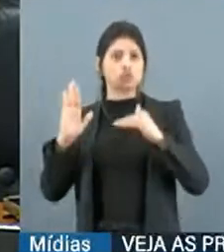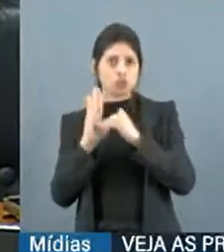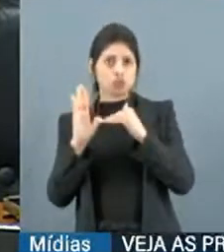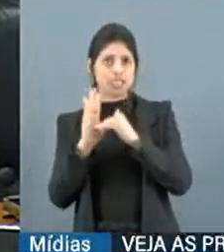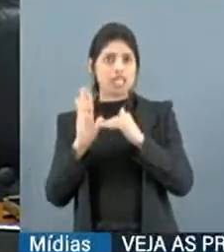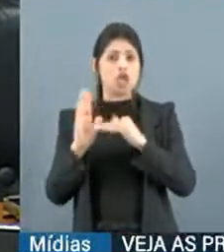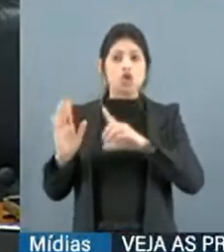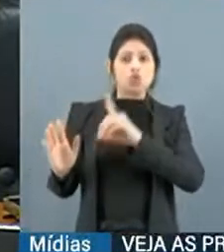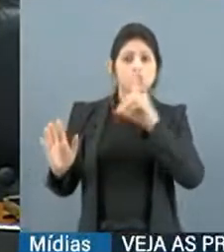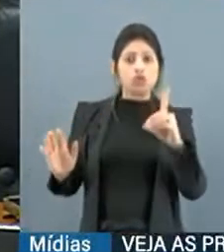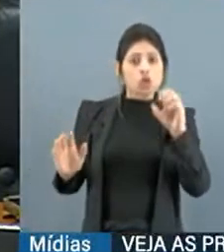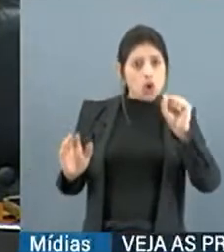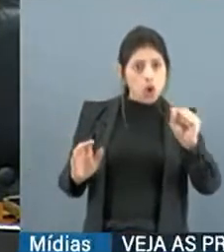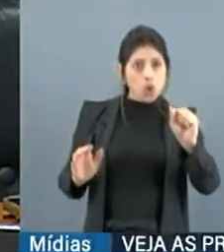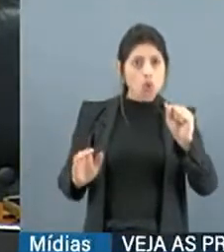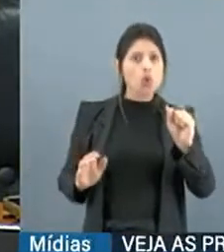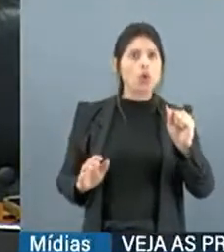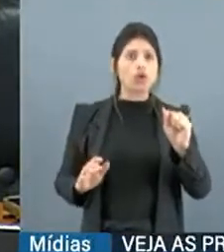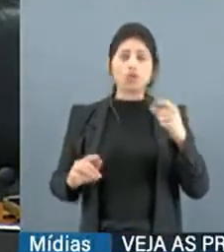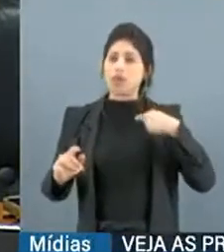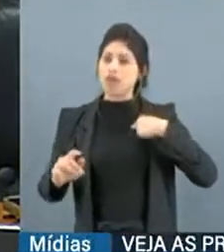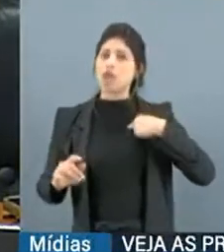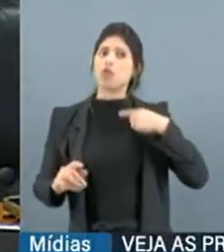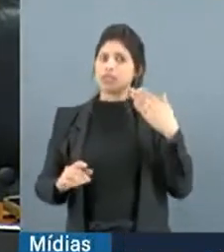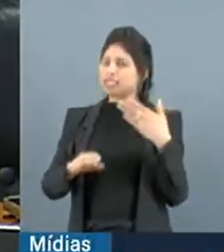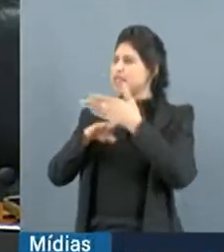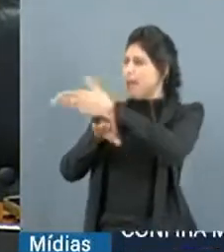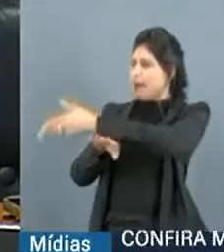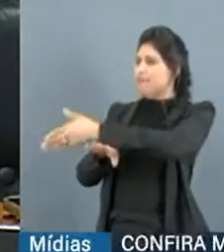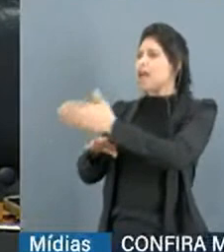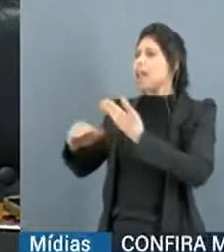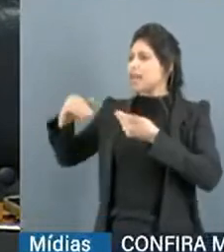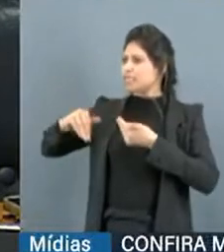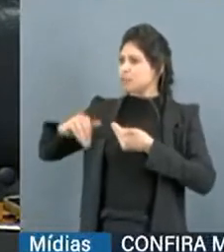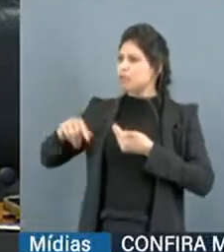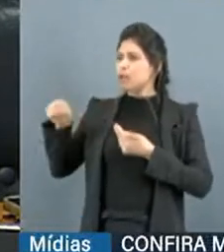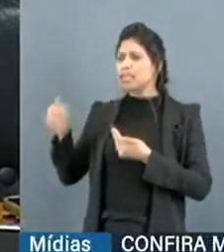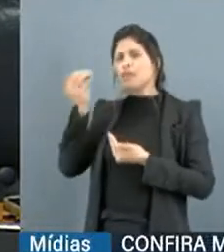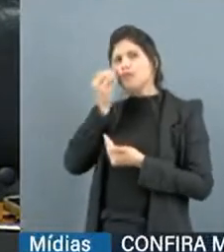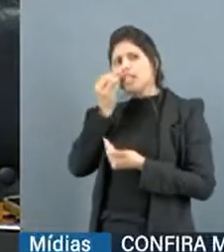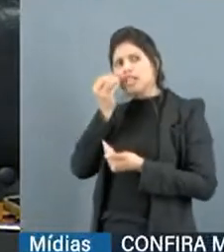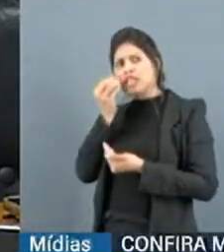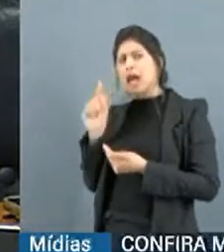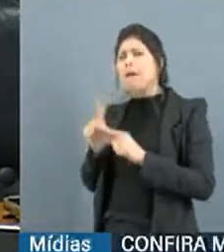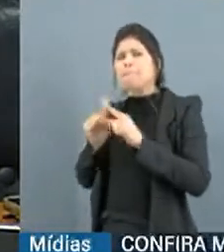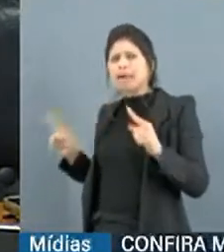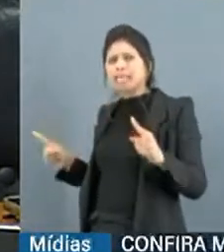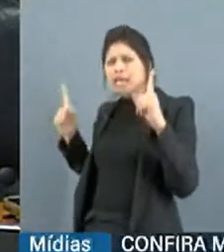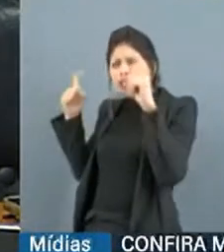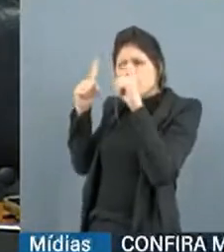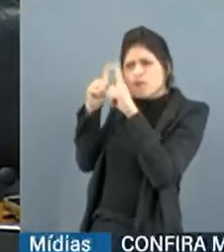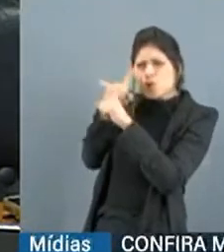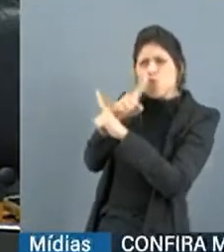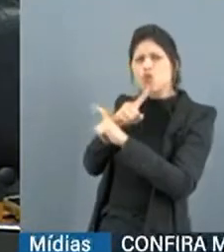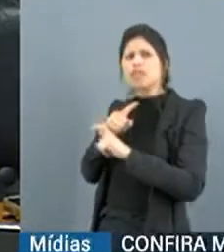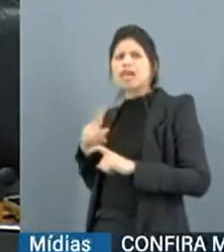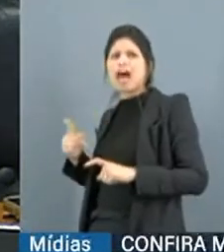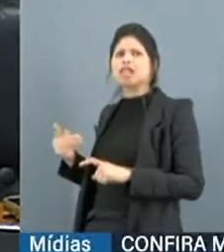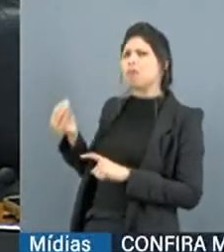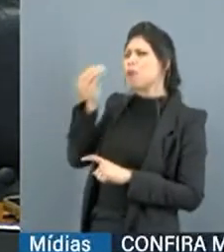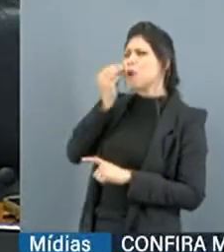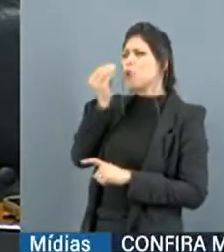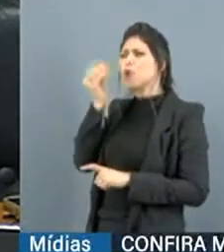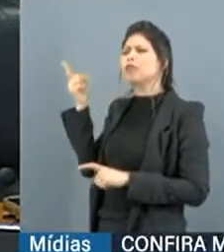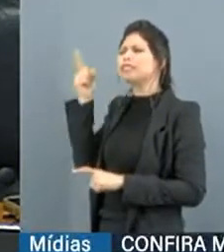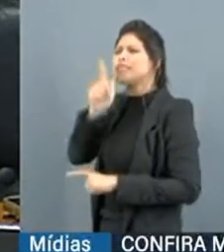8 de dezembro eu estava lançando a candidatura lá fora, aqui na Esplanada. A dificuldade que eu tinha diariamente para vir trabalhar